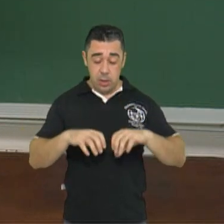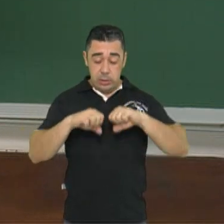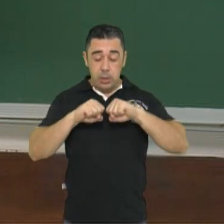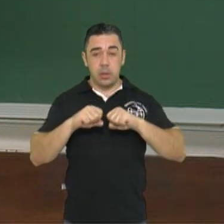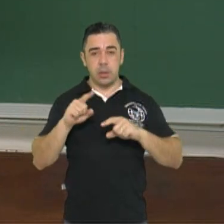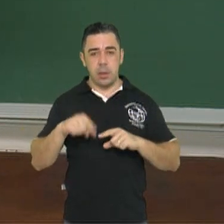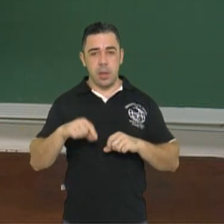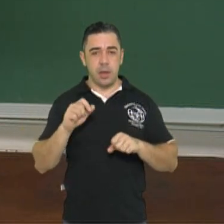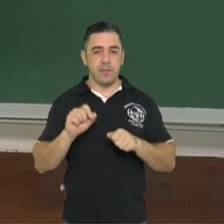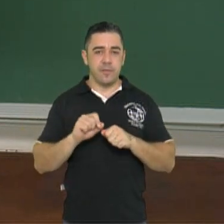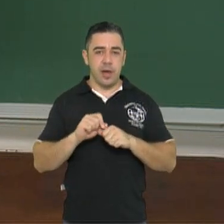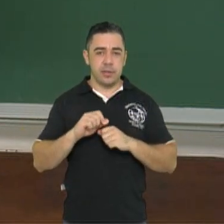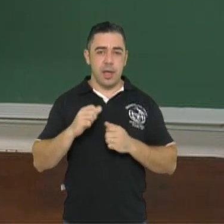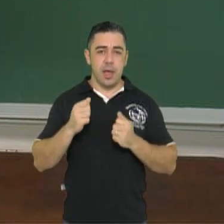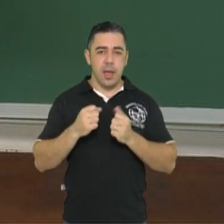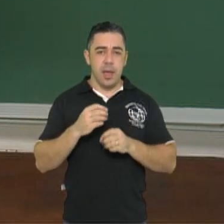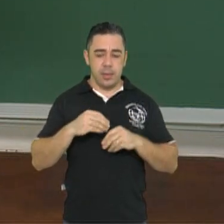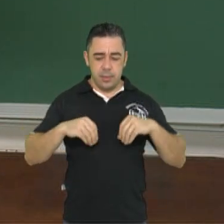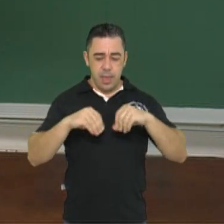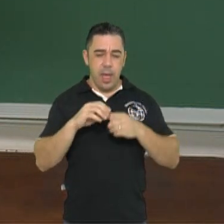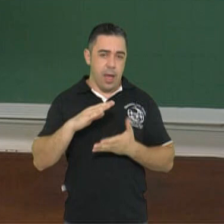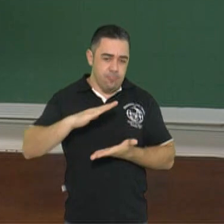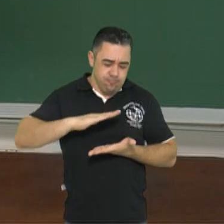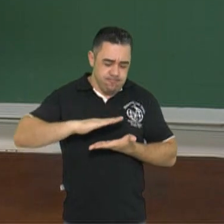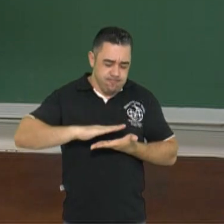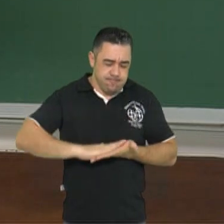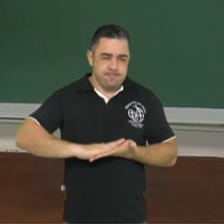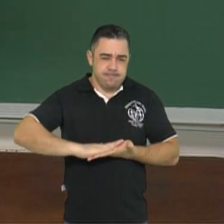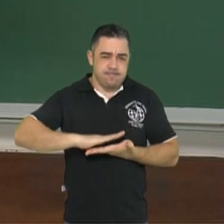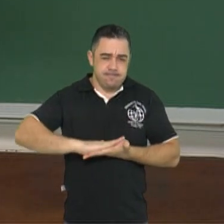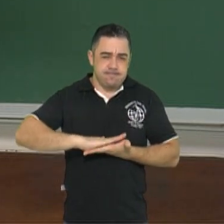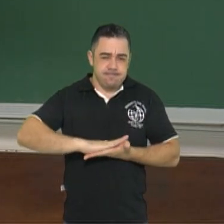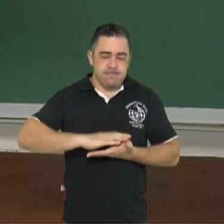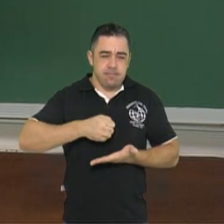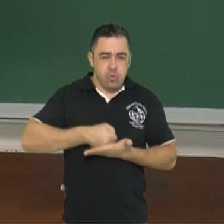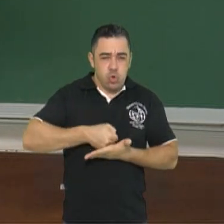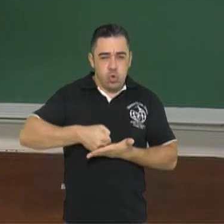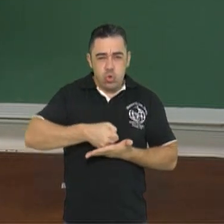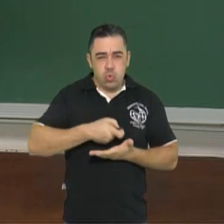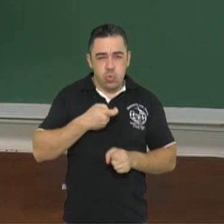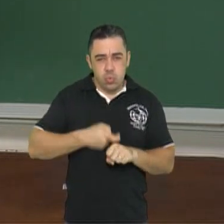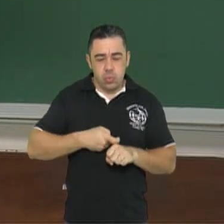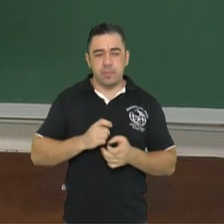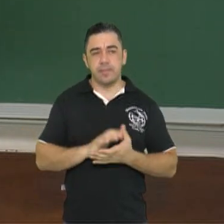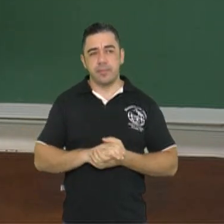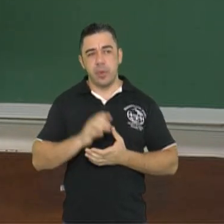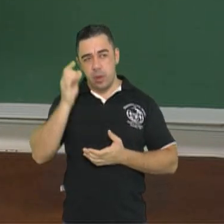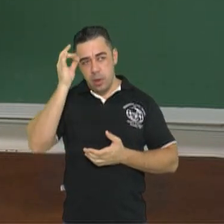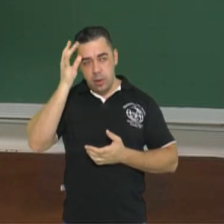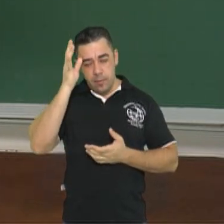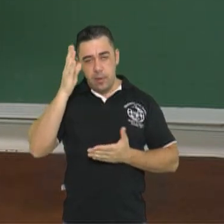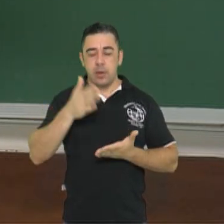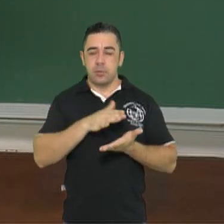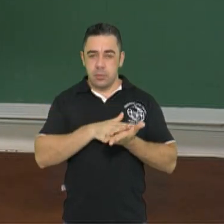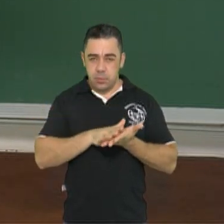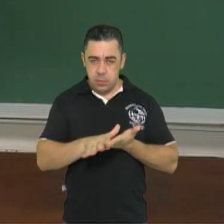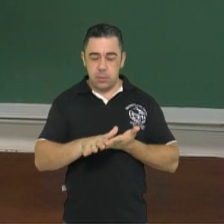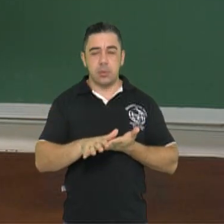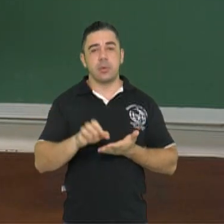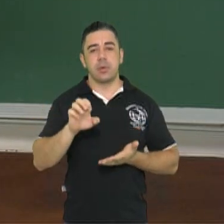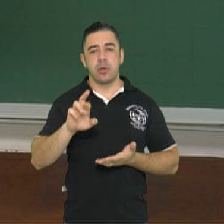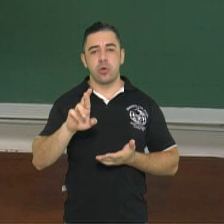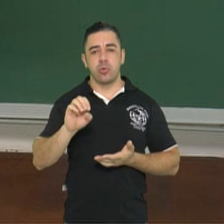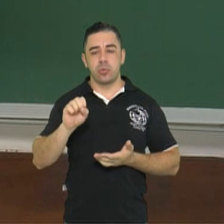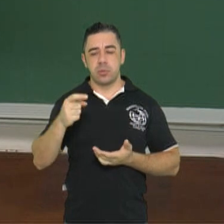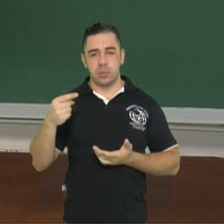auxilia a compactação do solo, que é um outro problema que a gente já vai falar daqui a pouco, tá? Facilita a erosão, que está tirando a vegetação, então não tem mais